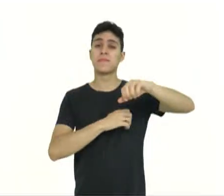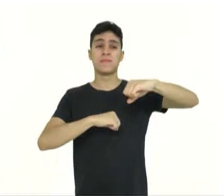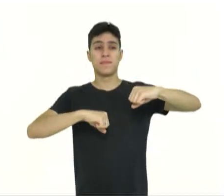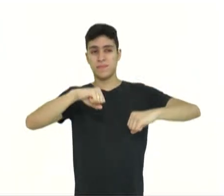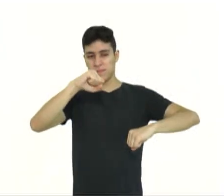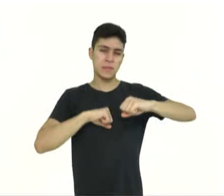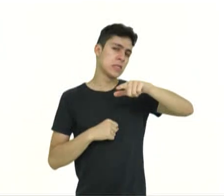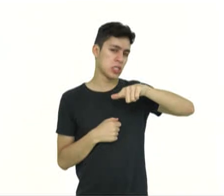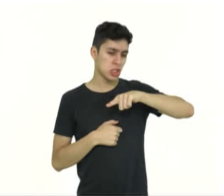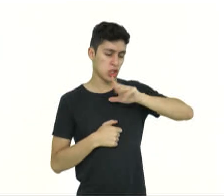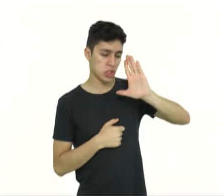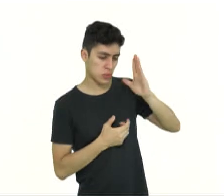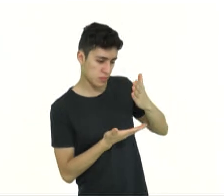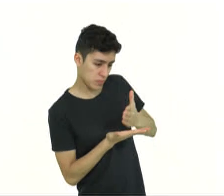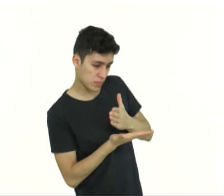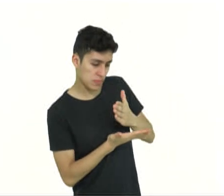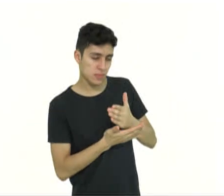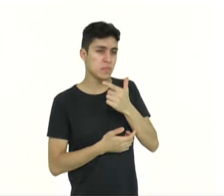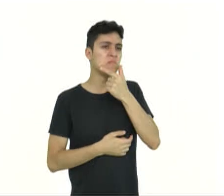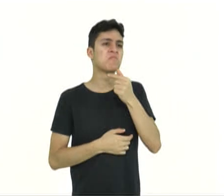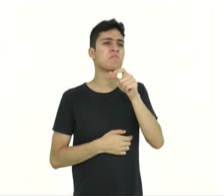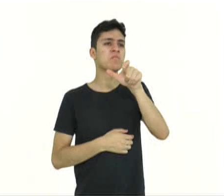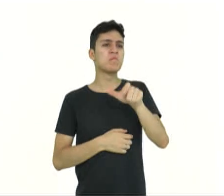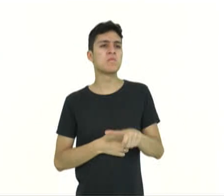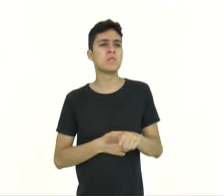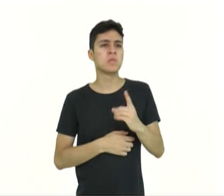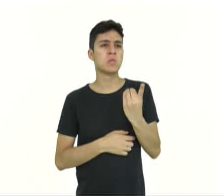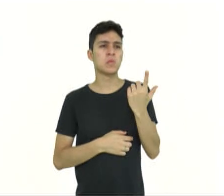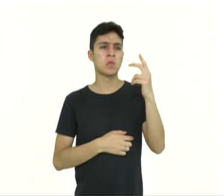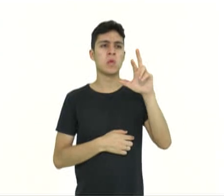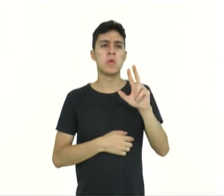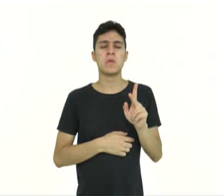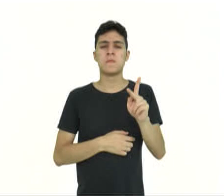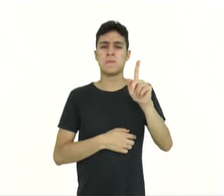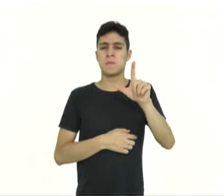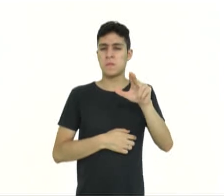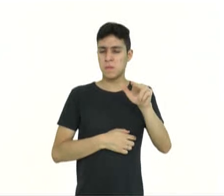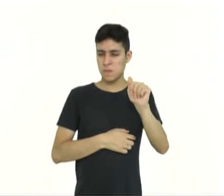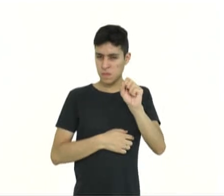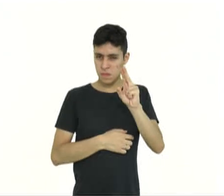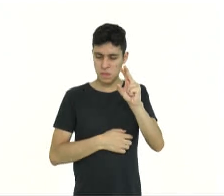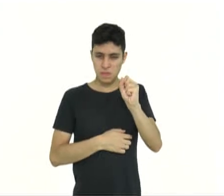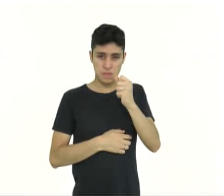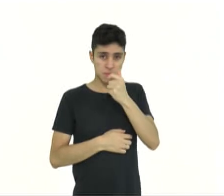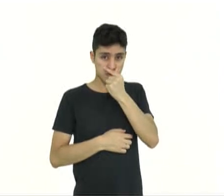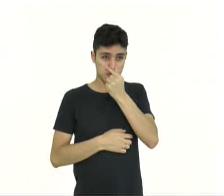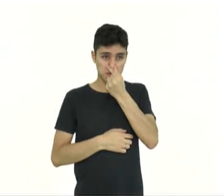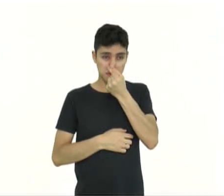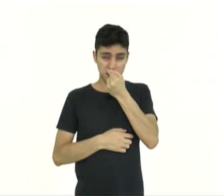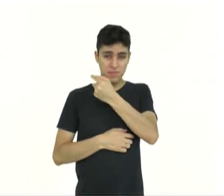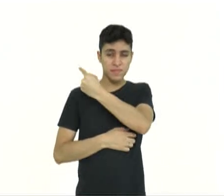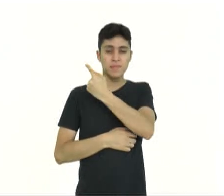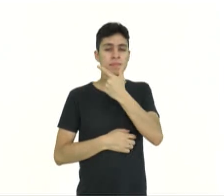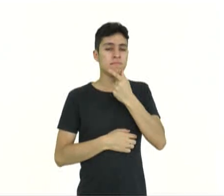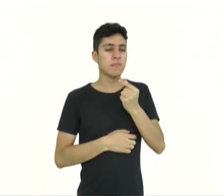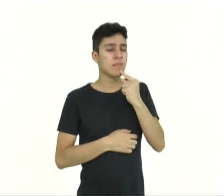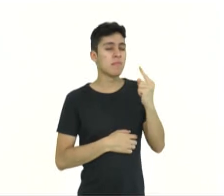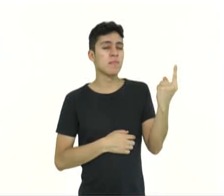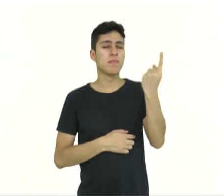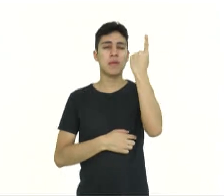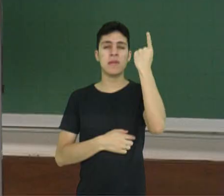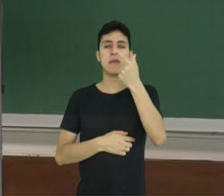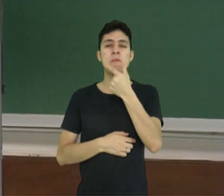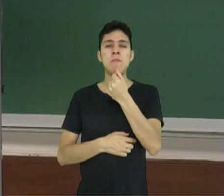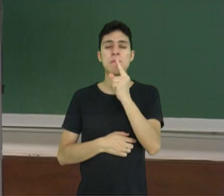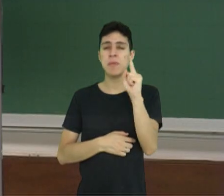Quarta Revolução Industrial, do Dr. Klaus Schwab. Esse cidadão é que fez uma primeira reunião aí na Europa